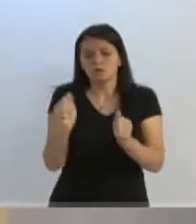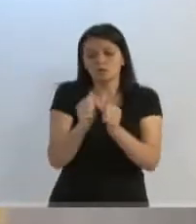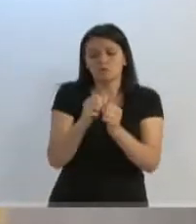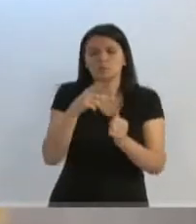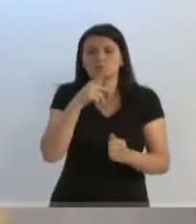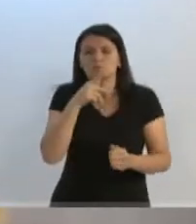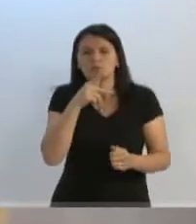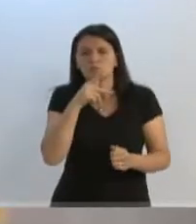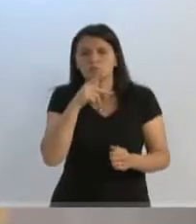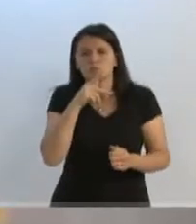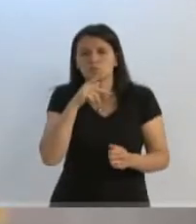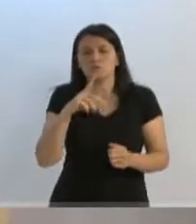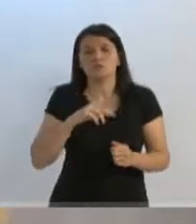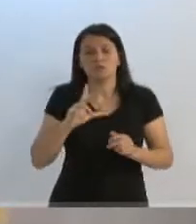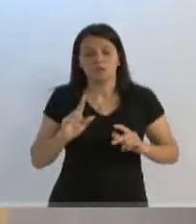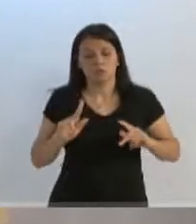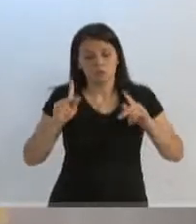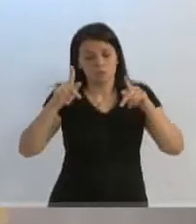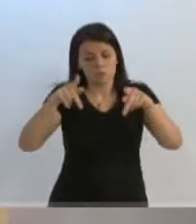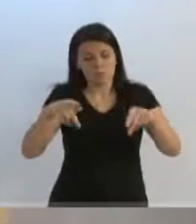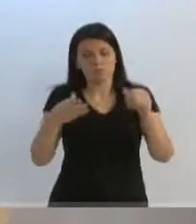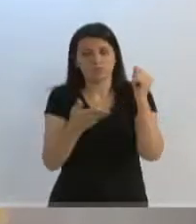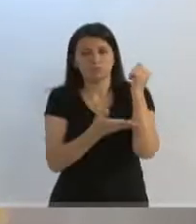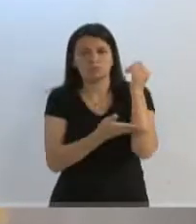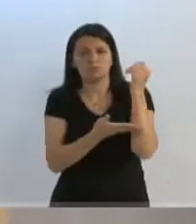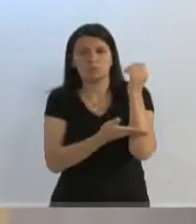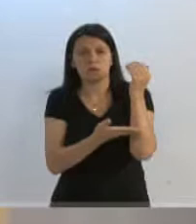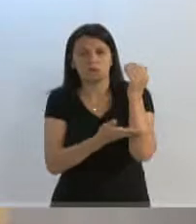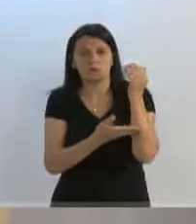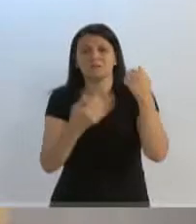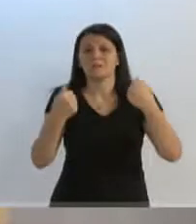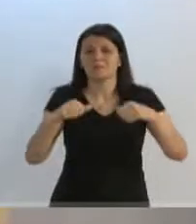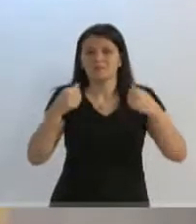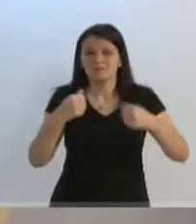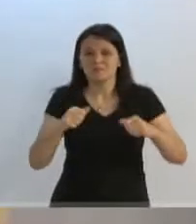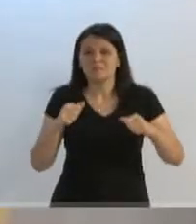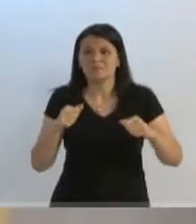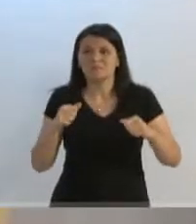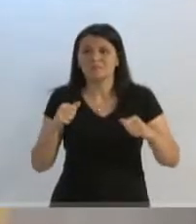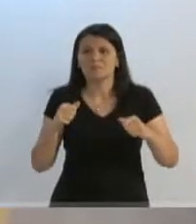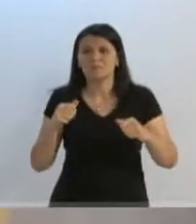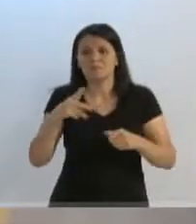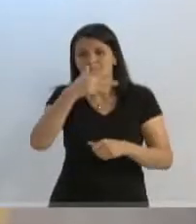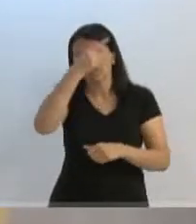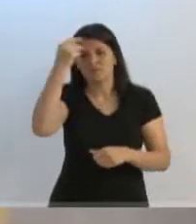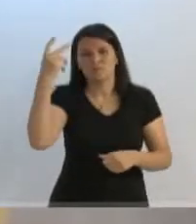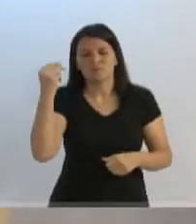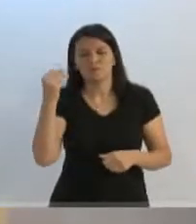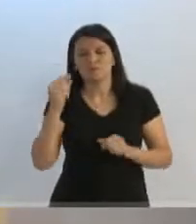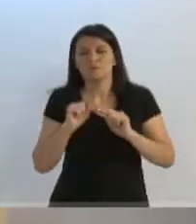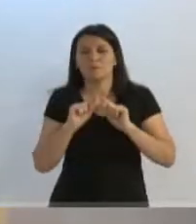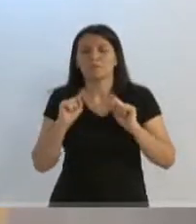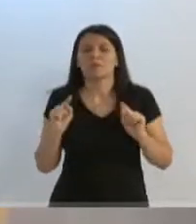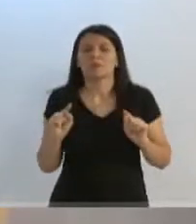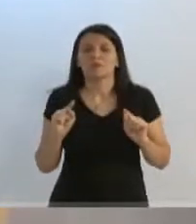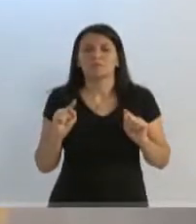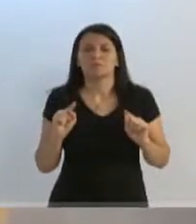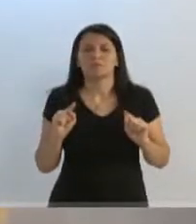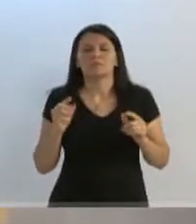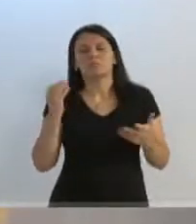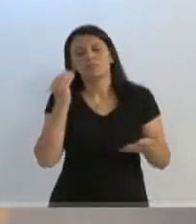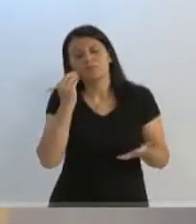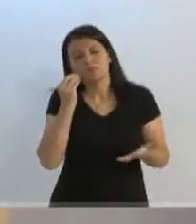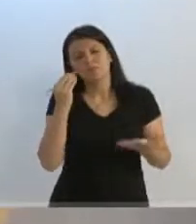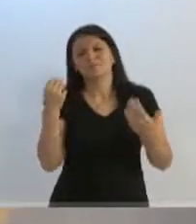do becker tem duas pontes de madeira e nós precisamos de uma intervenção do poder público mas pra isso obviamente